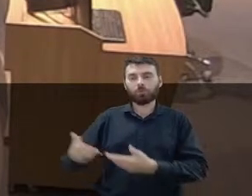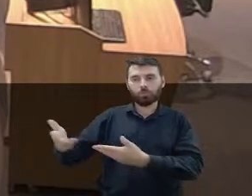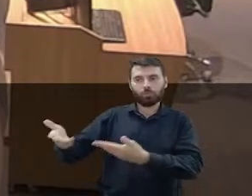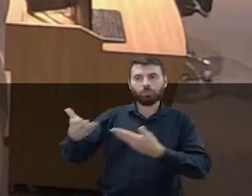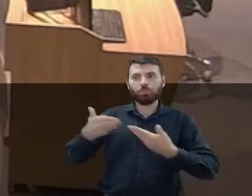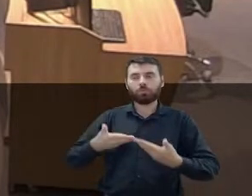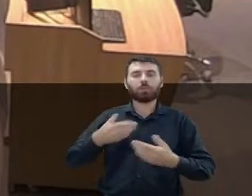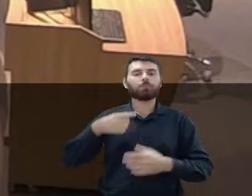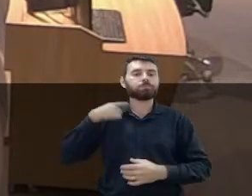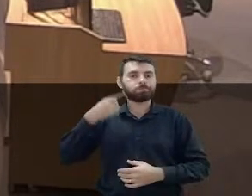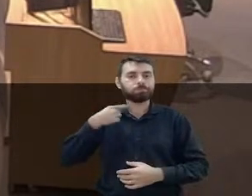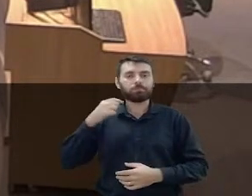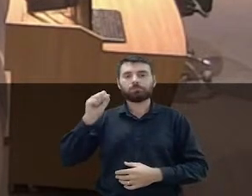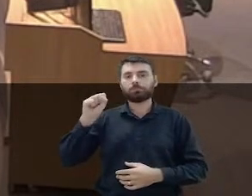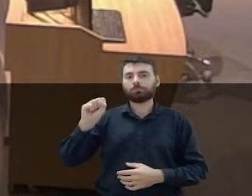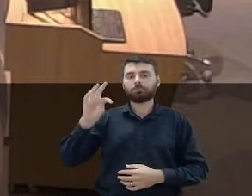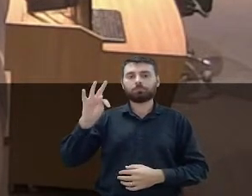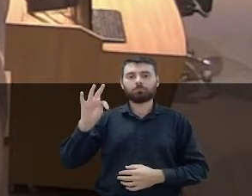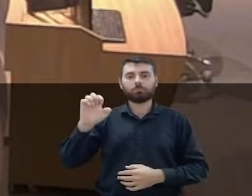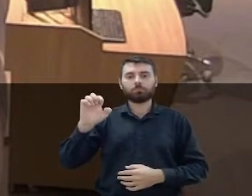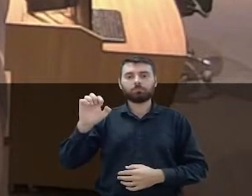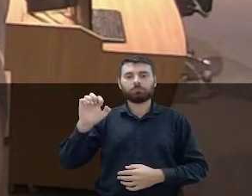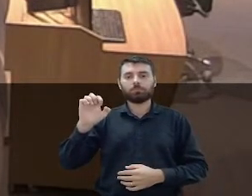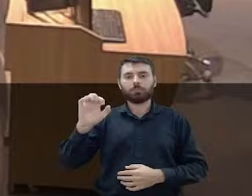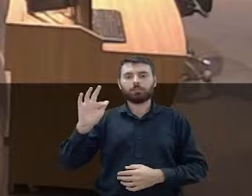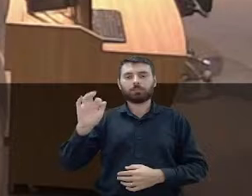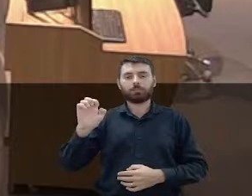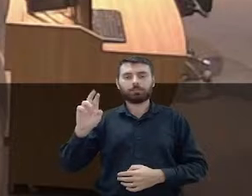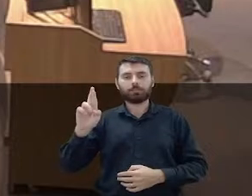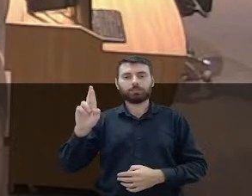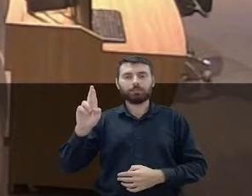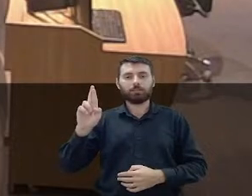doutor Stefferson Almeida Arruda.